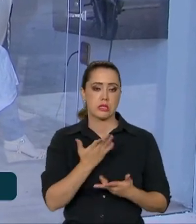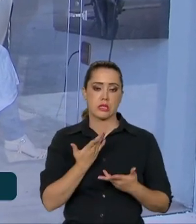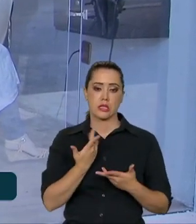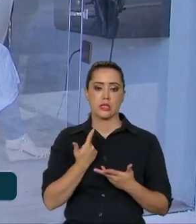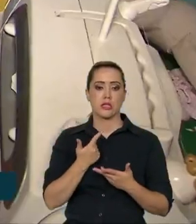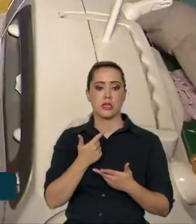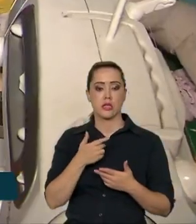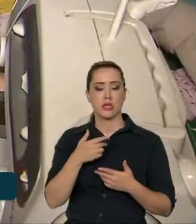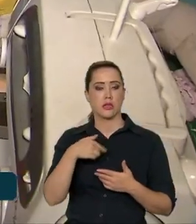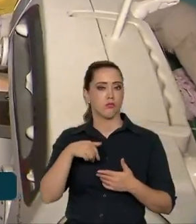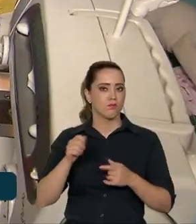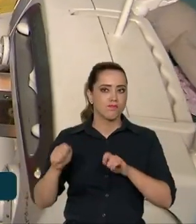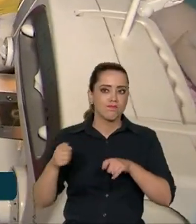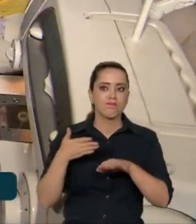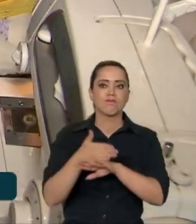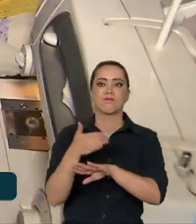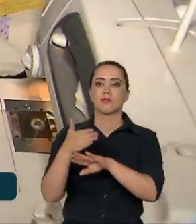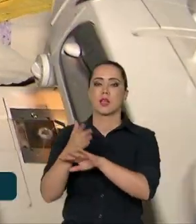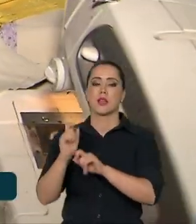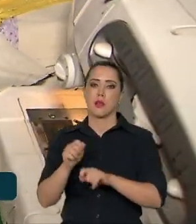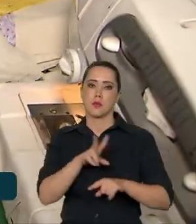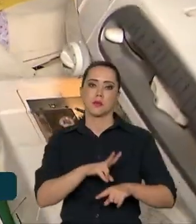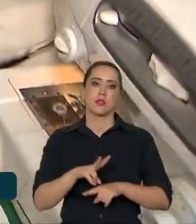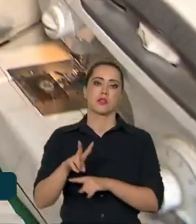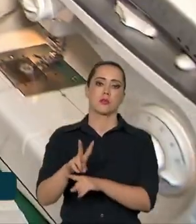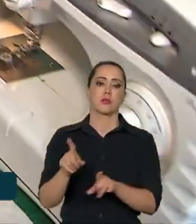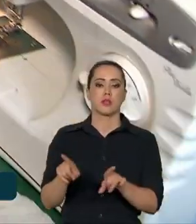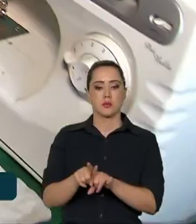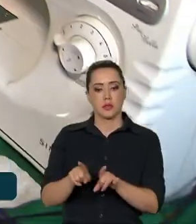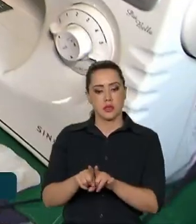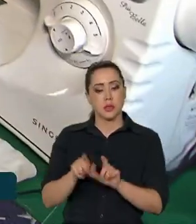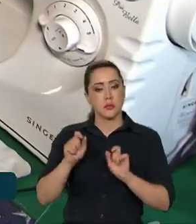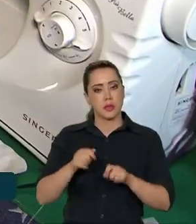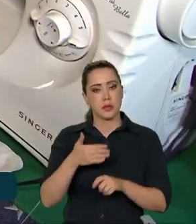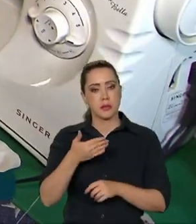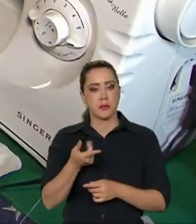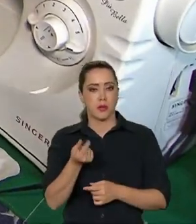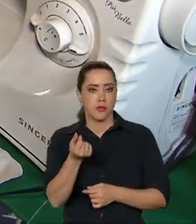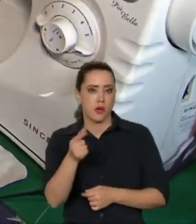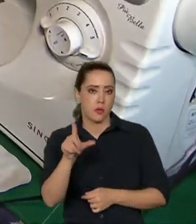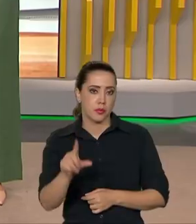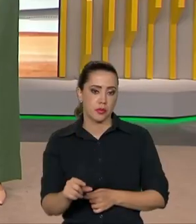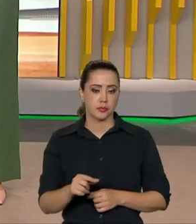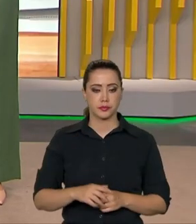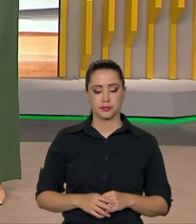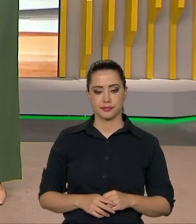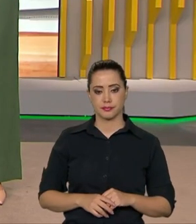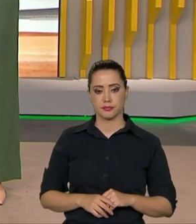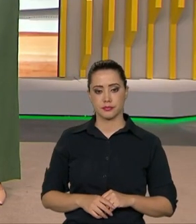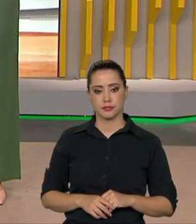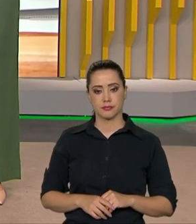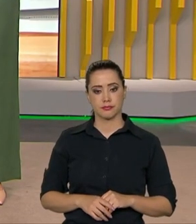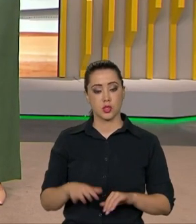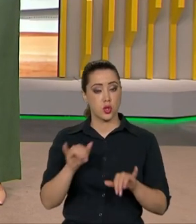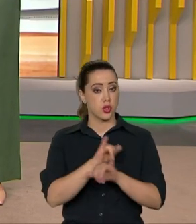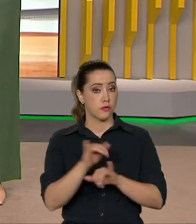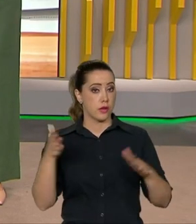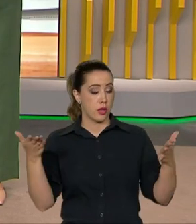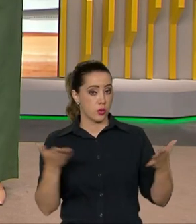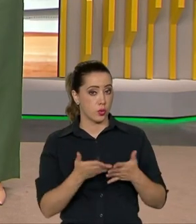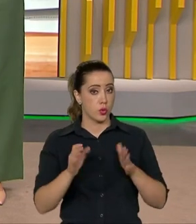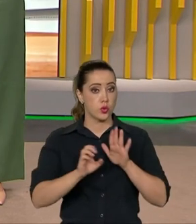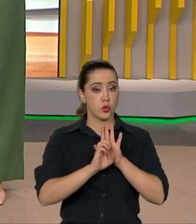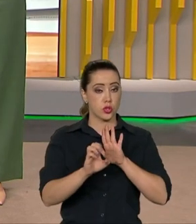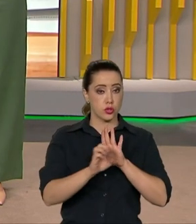mercados e aos mecanismos de crédito e ainda pela receita reduzida. Foi divulgado hoje